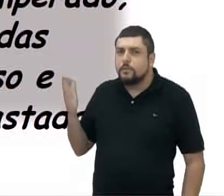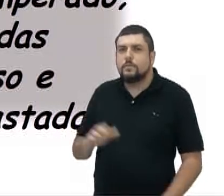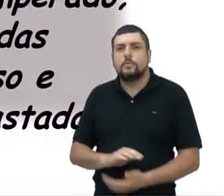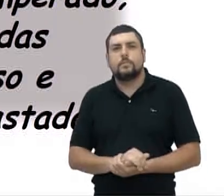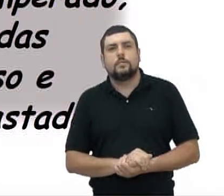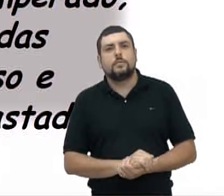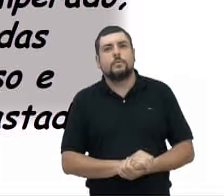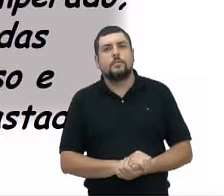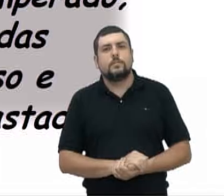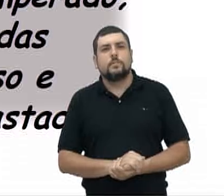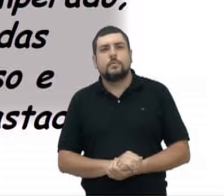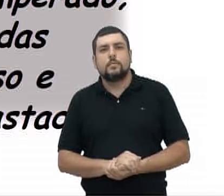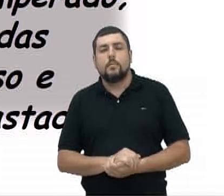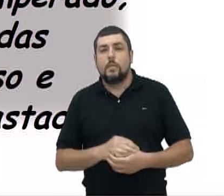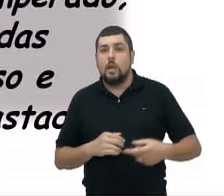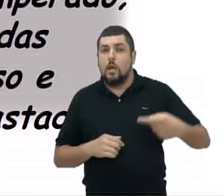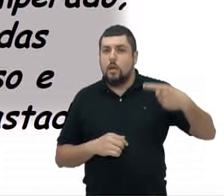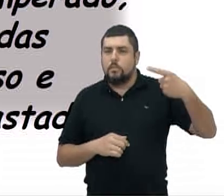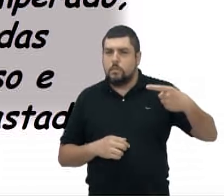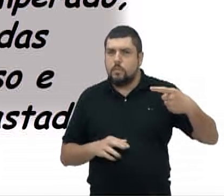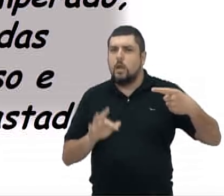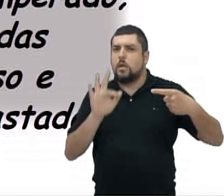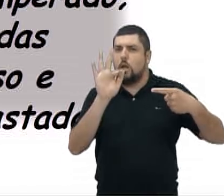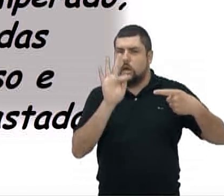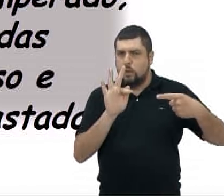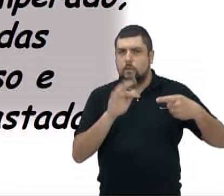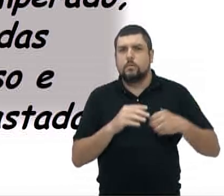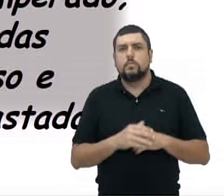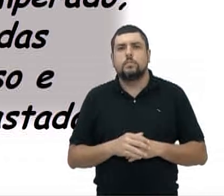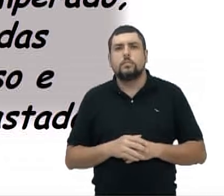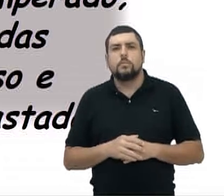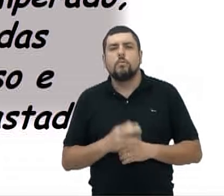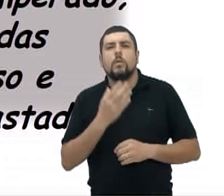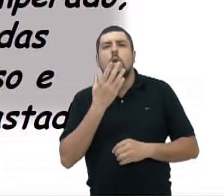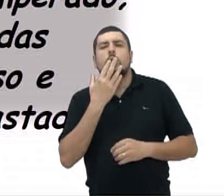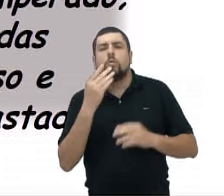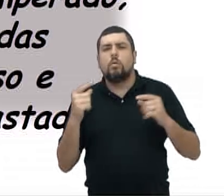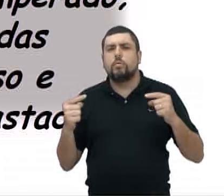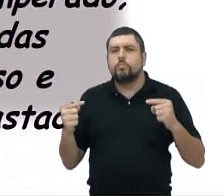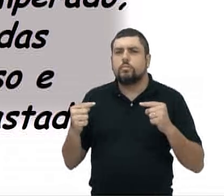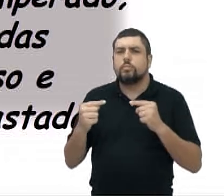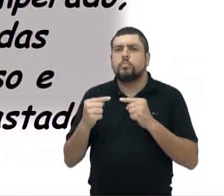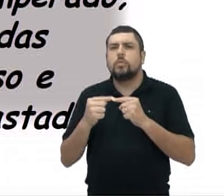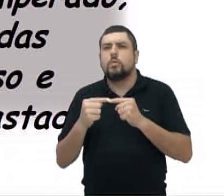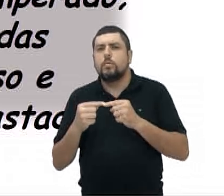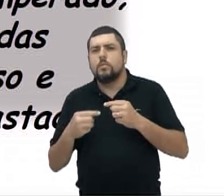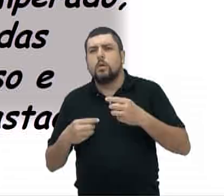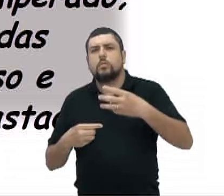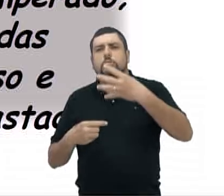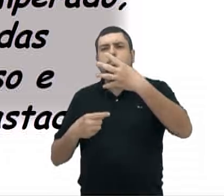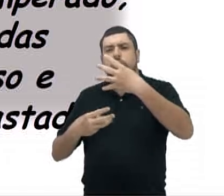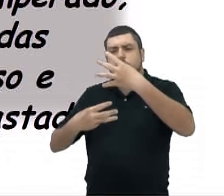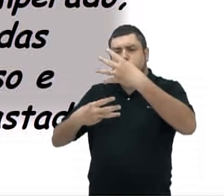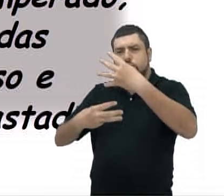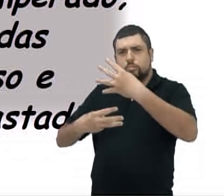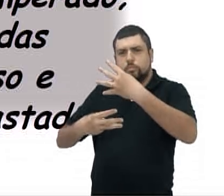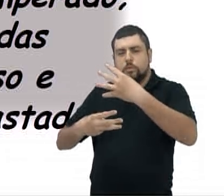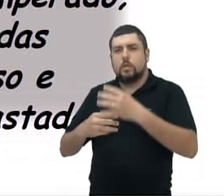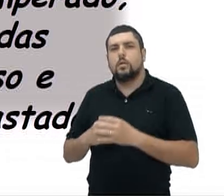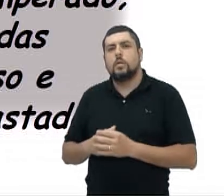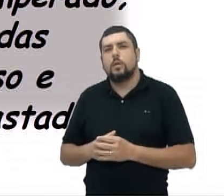A primeira, ela é falsa. Apresentam cores de acordo com as estações do ano com árvores perenes. Então, considerando